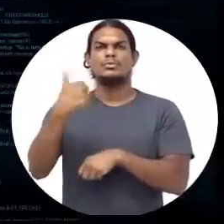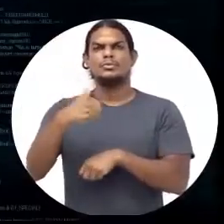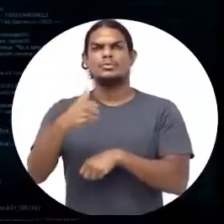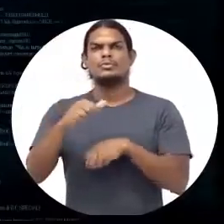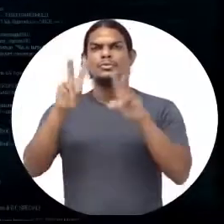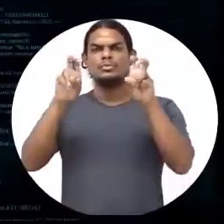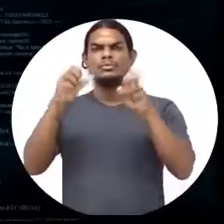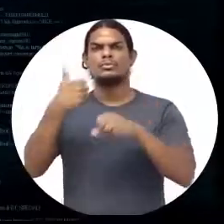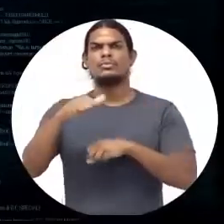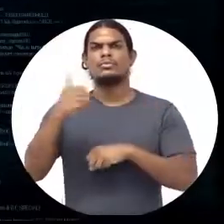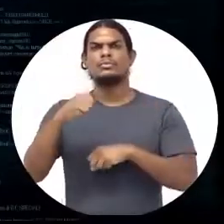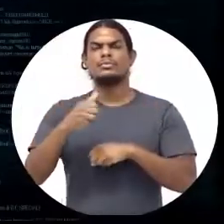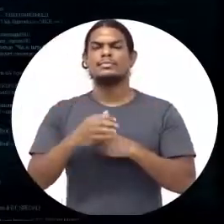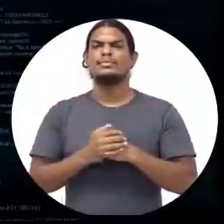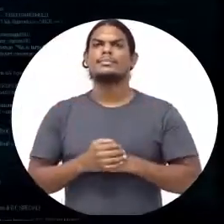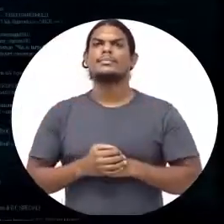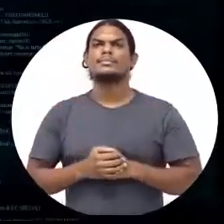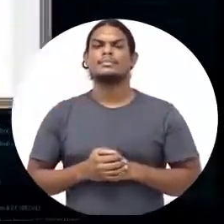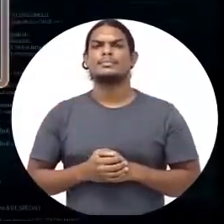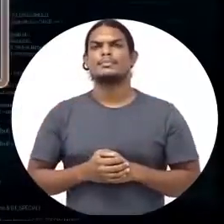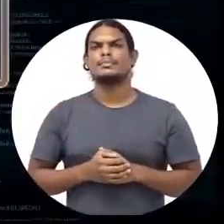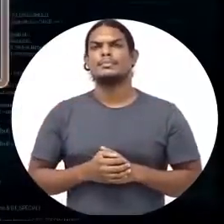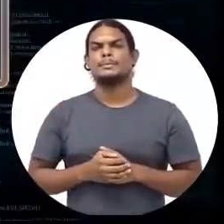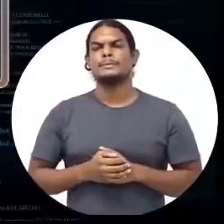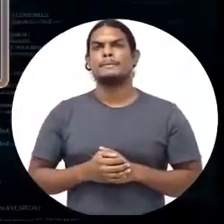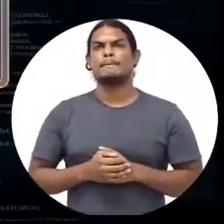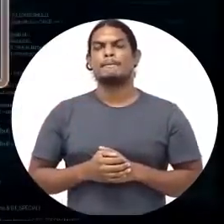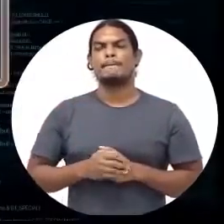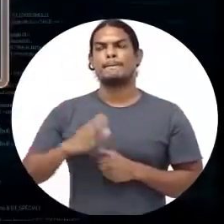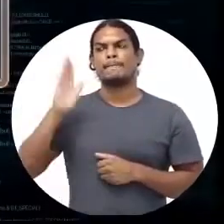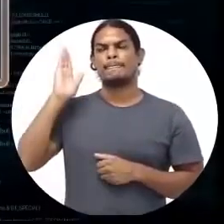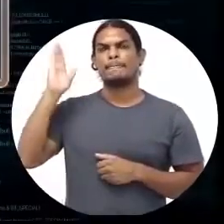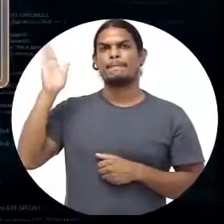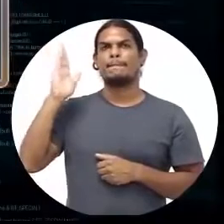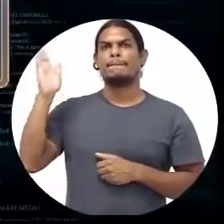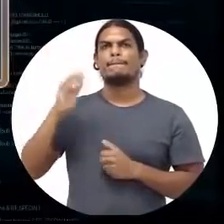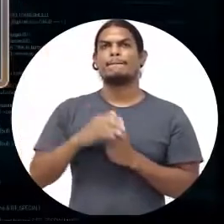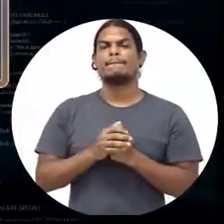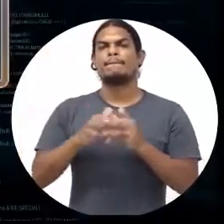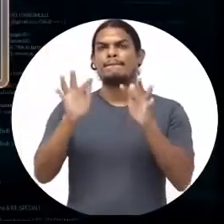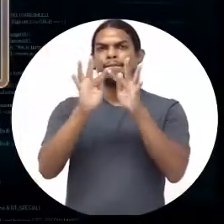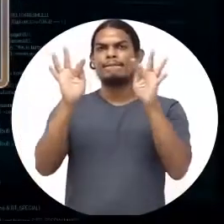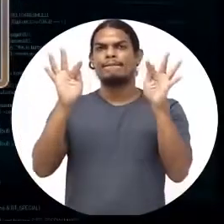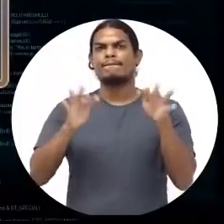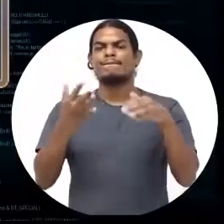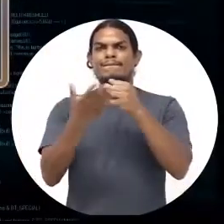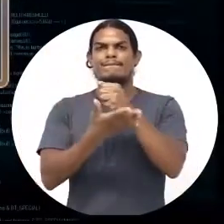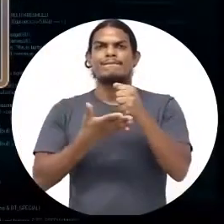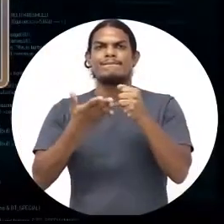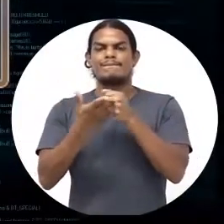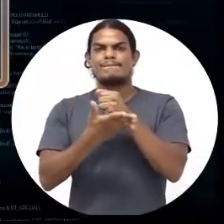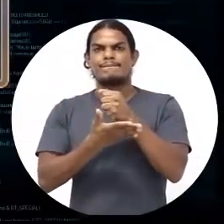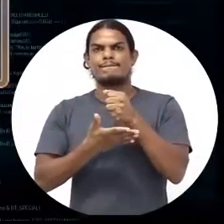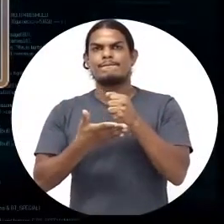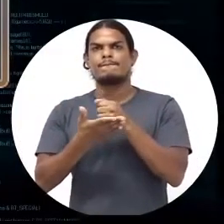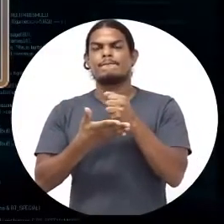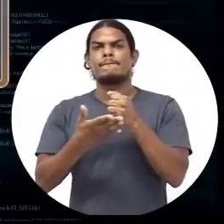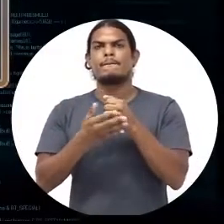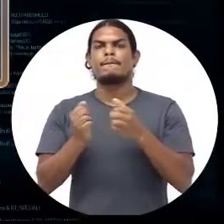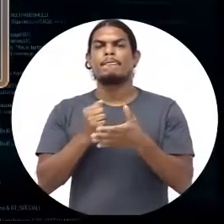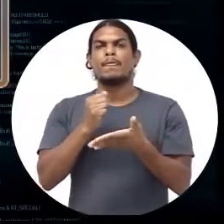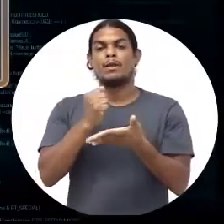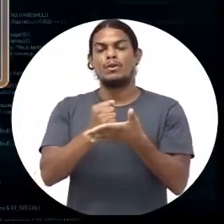para atender às nossas necessidades. Essa daqui é a estrutura básica de um